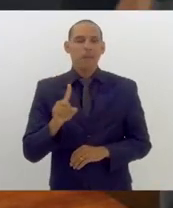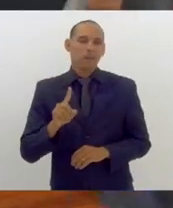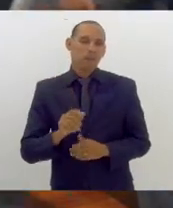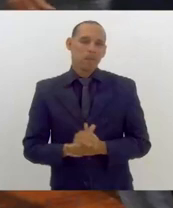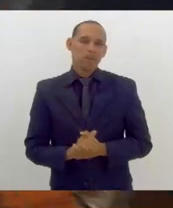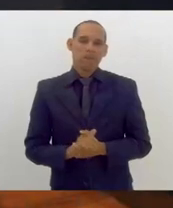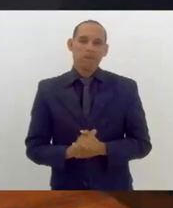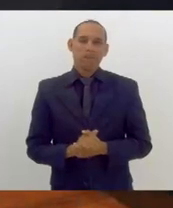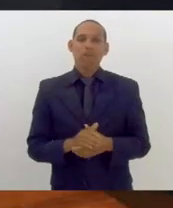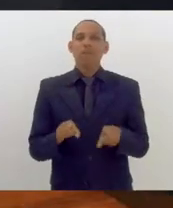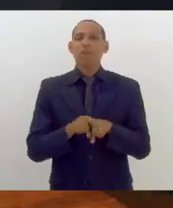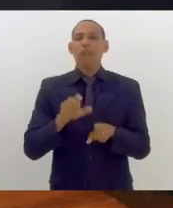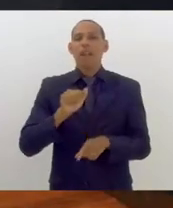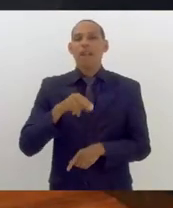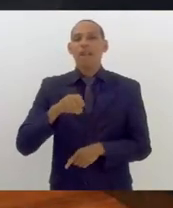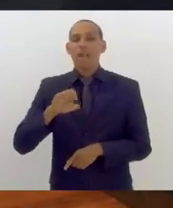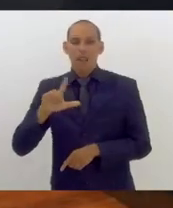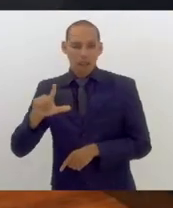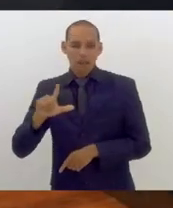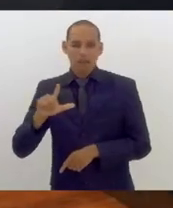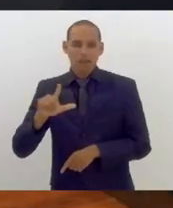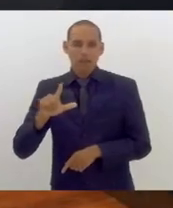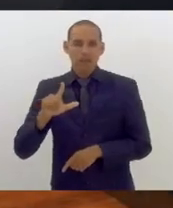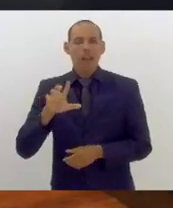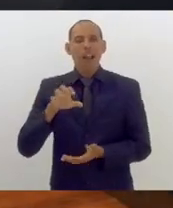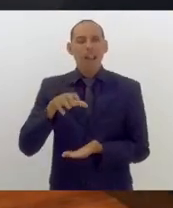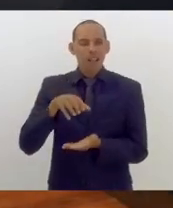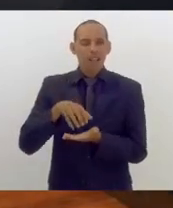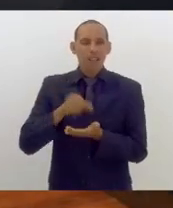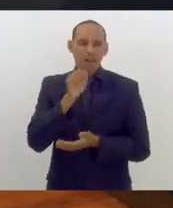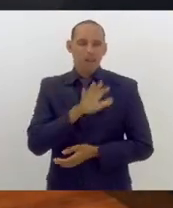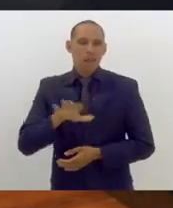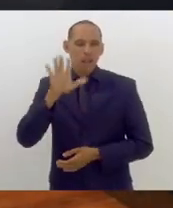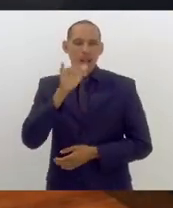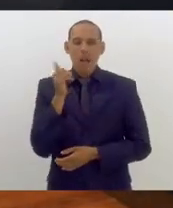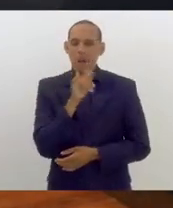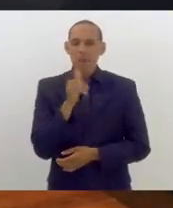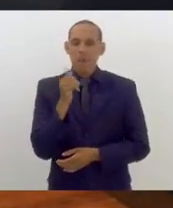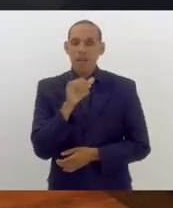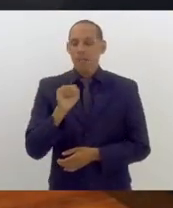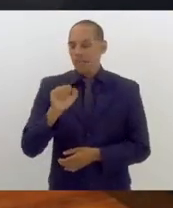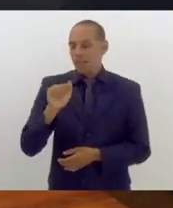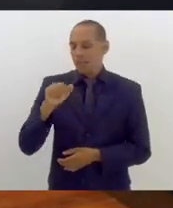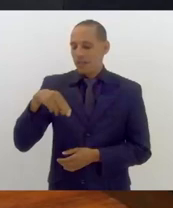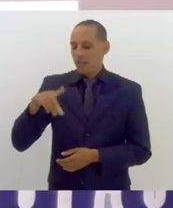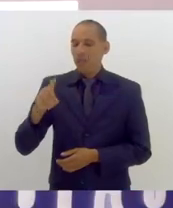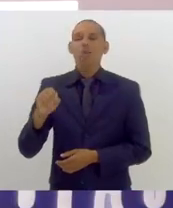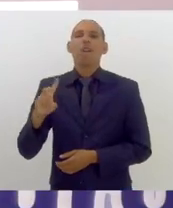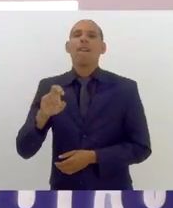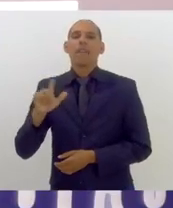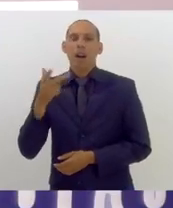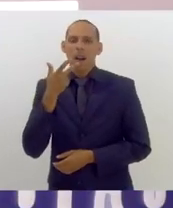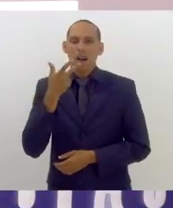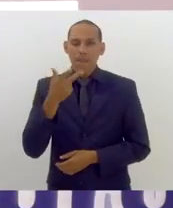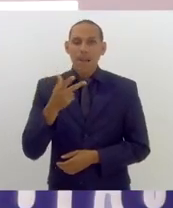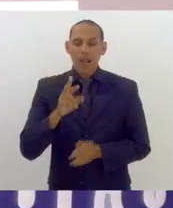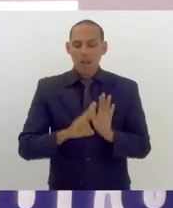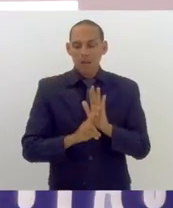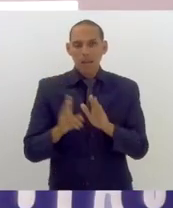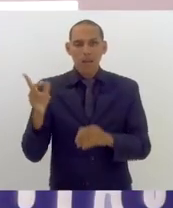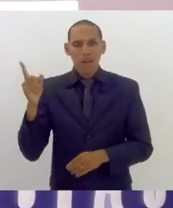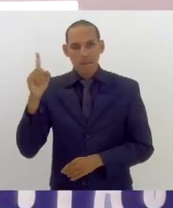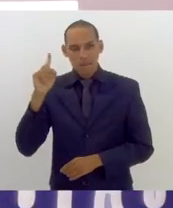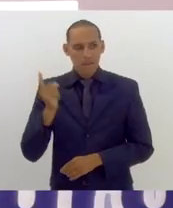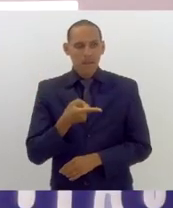Daniel Agência Nacional de Energia Elétrica o seu Sandoval diz que iria mandar um representante e até agora